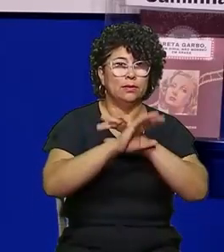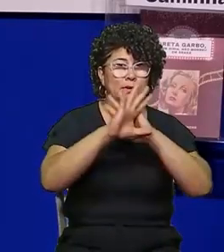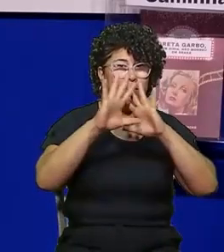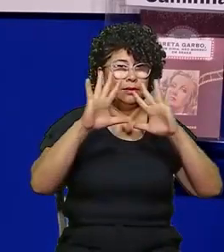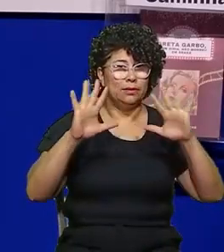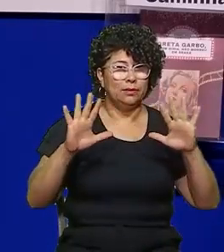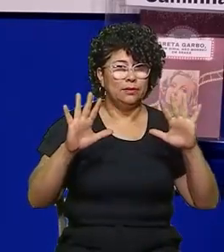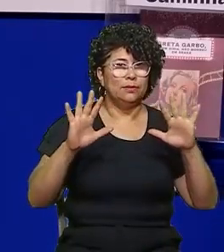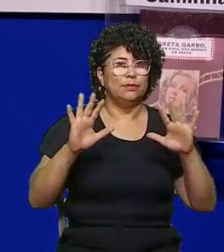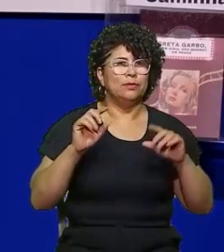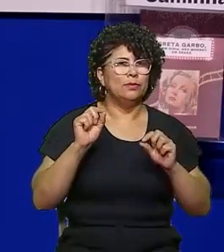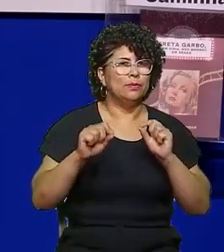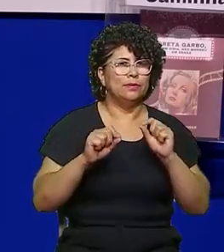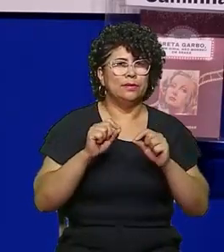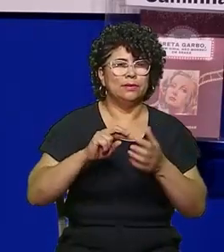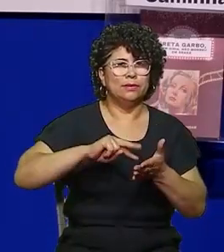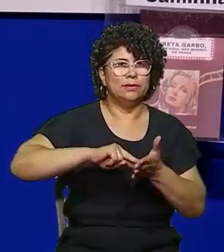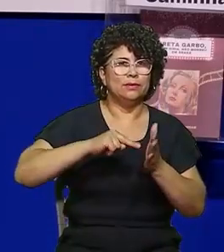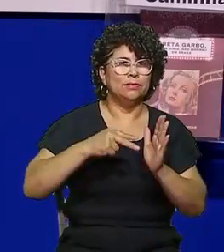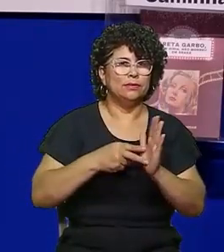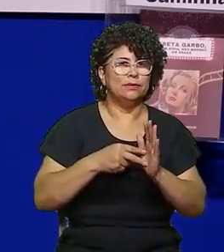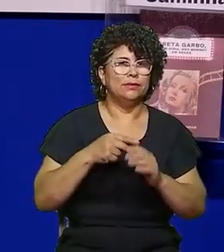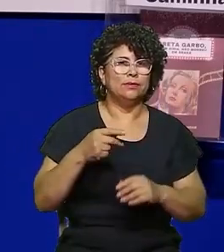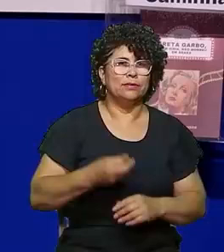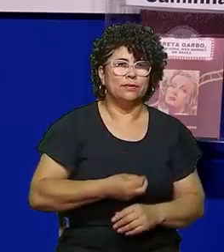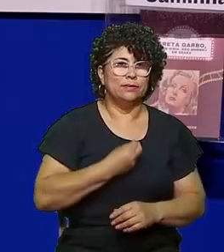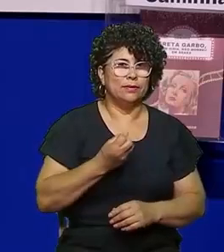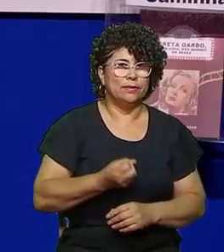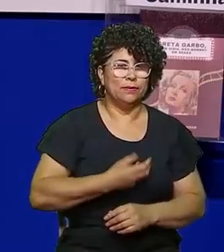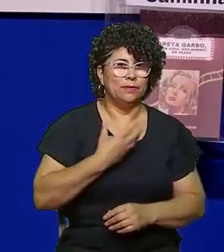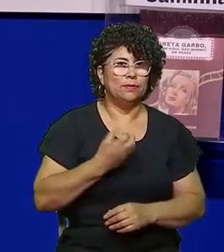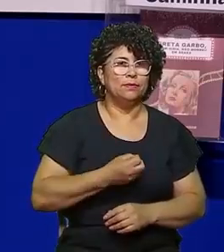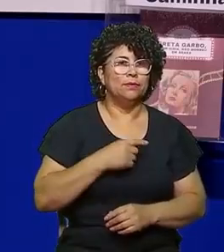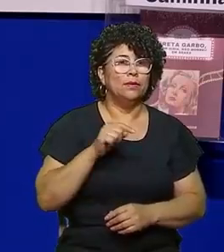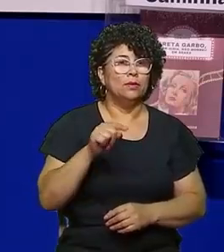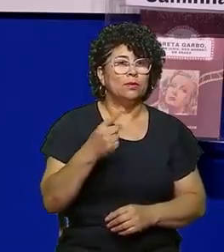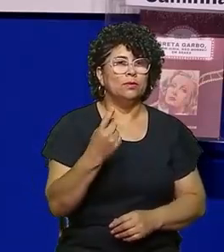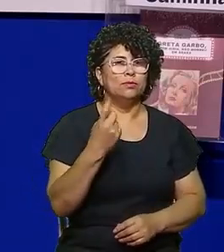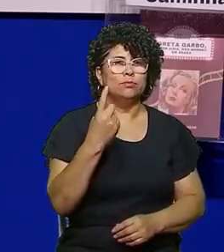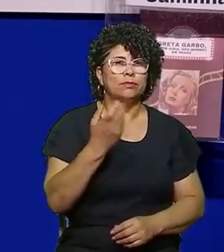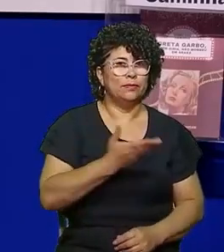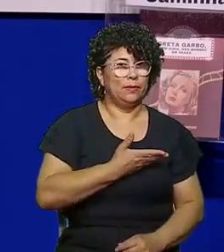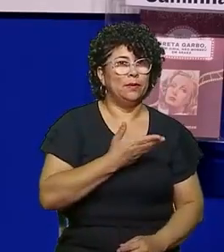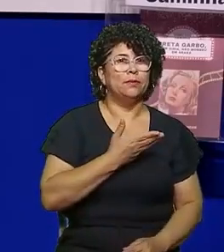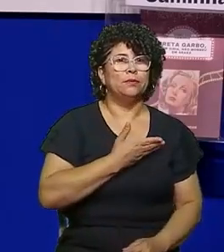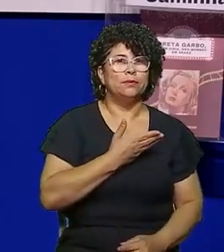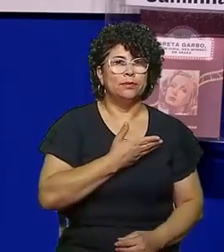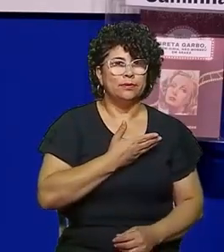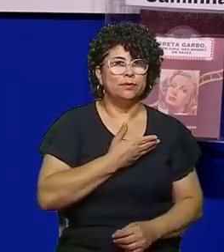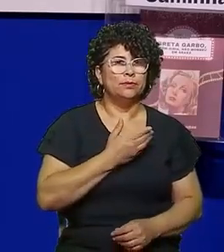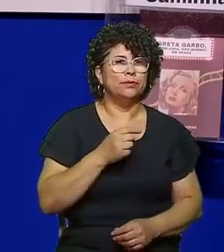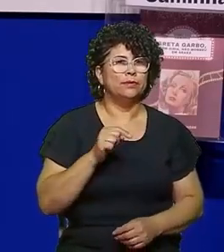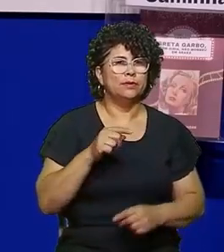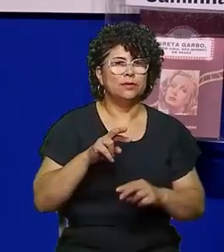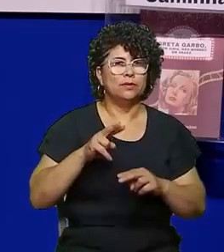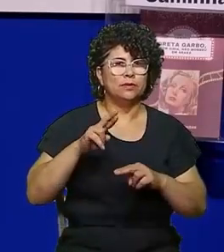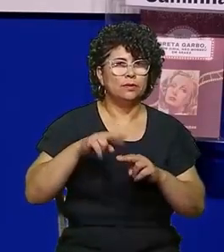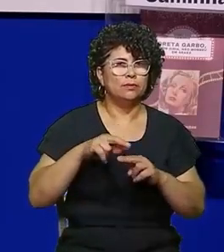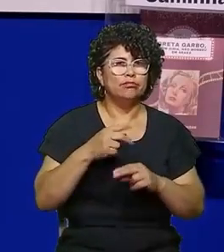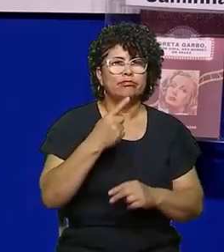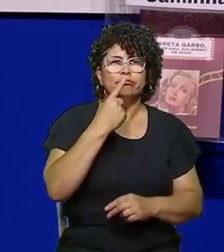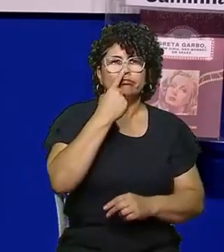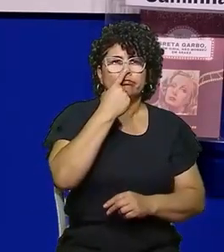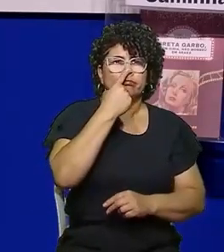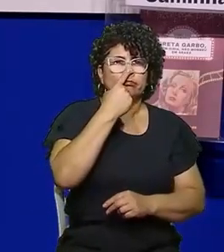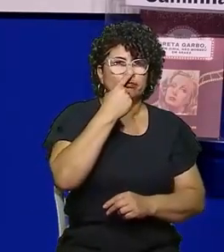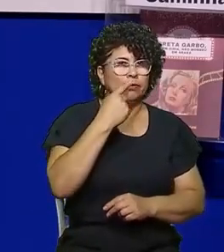tem uma grande vantagem, porque entre os especialistas do Carlos, ele é o único que foi o amigo pessoal do Carlos. Não que os outros não tenham querido ser amigos,